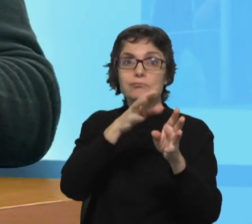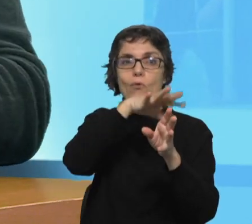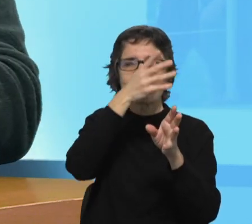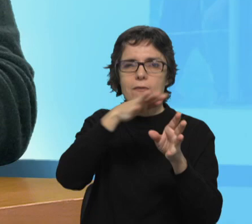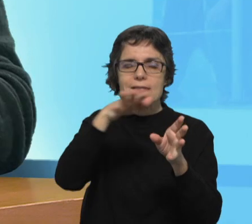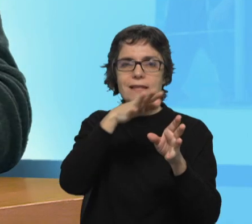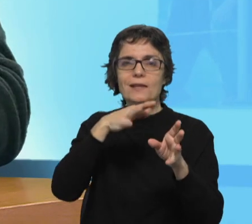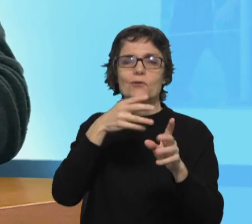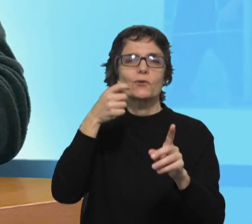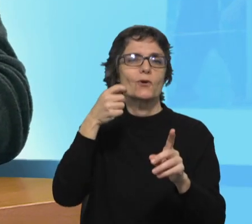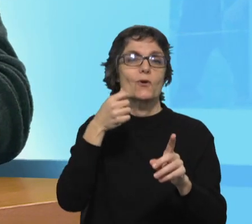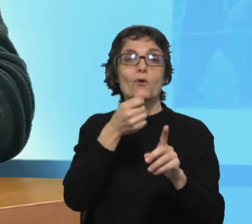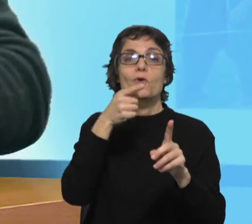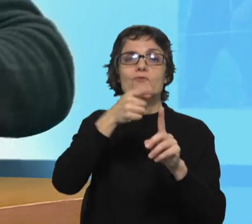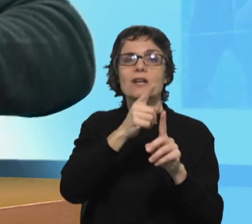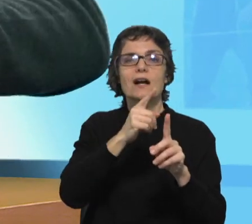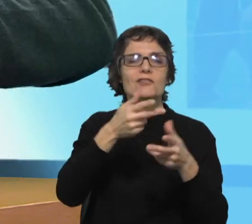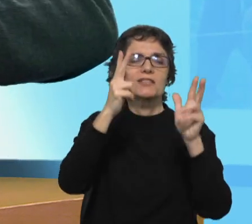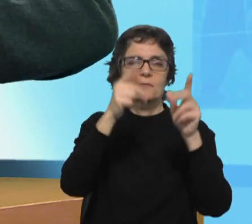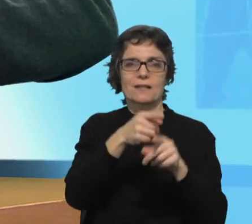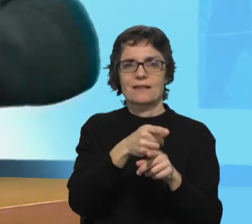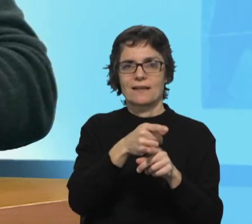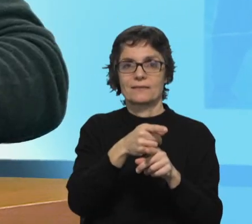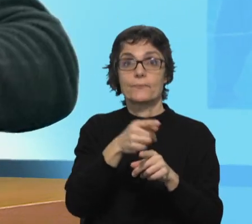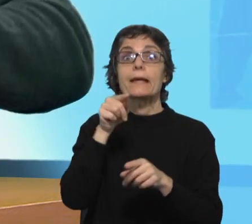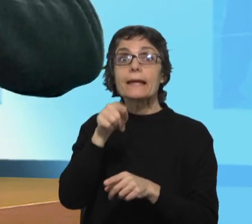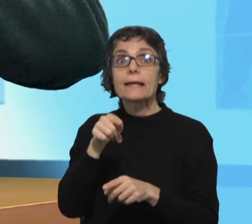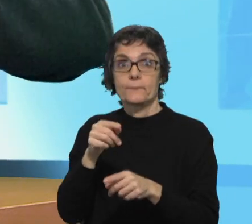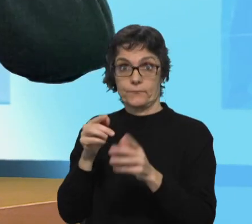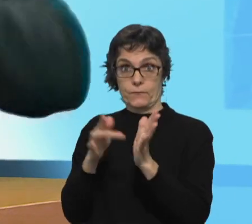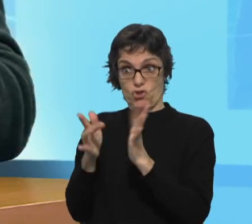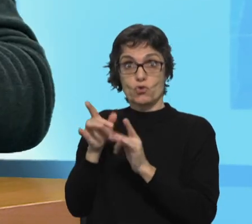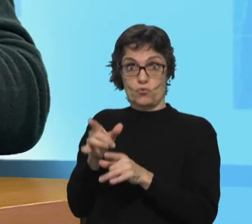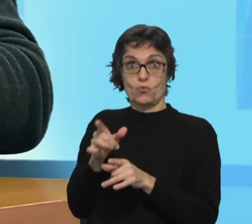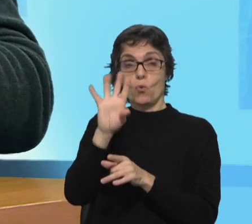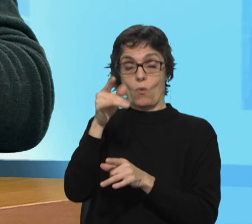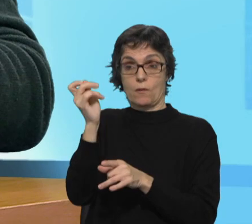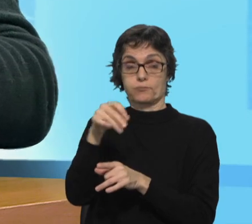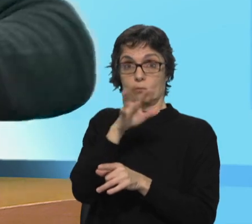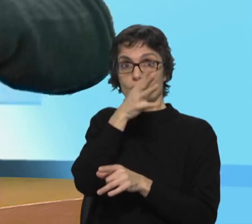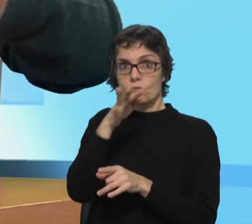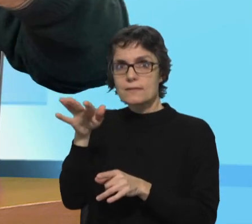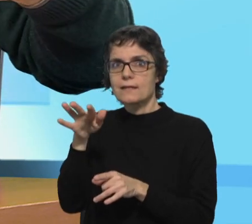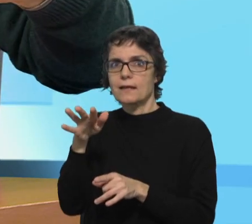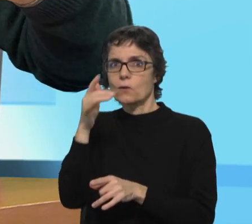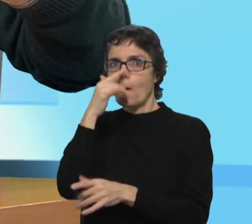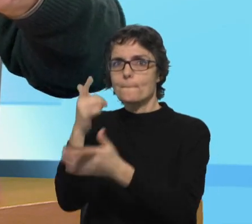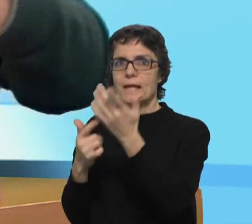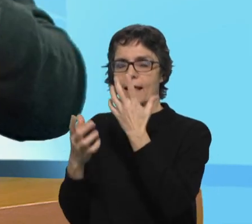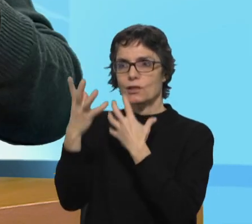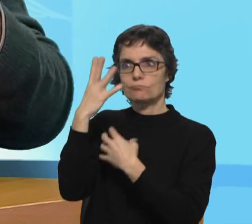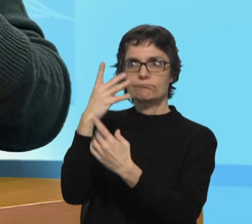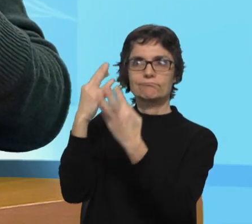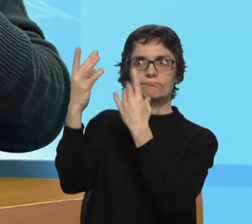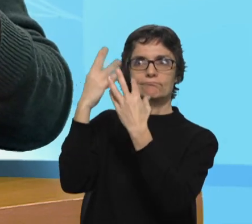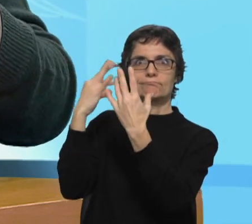deserto é tentado para, libertando-se, vencendo as tentações, ficar livre. Porque